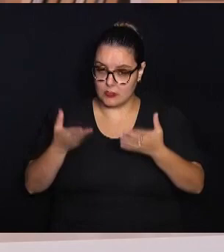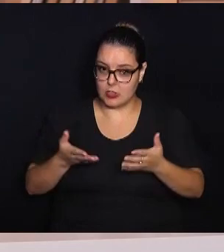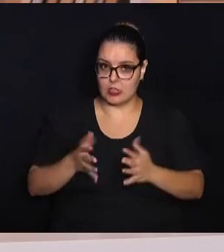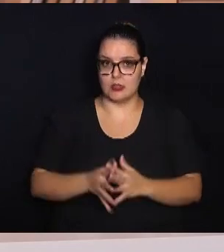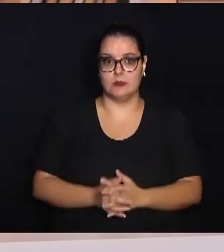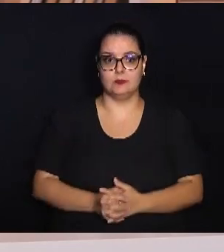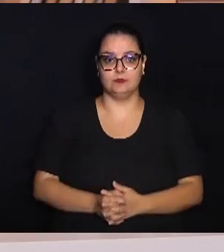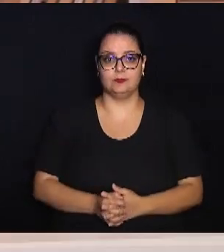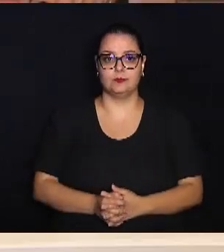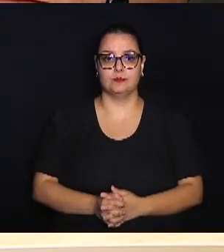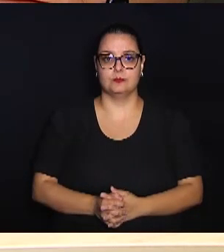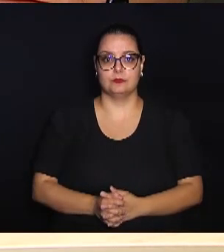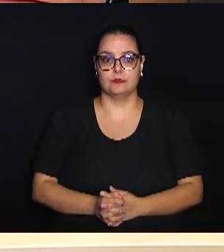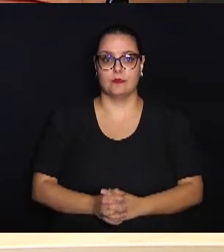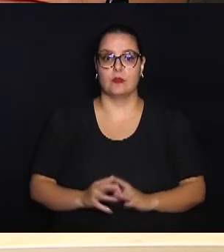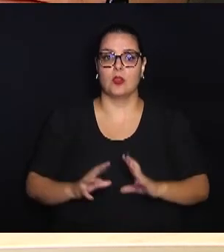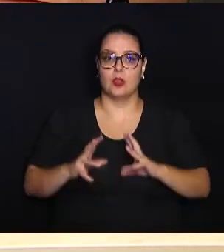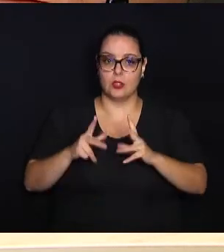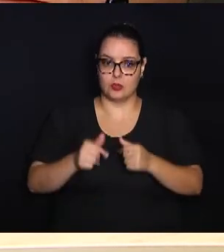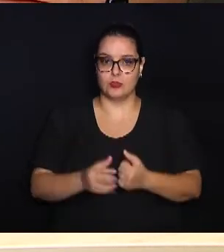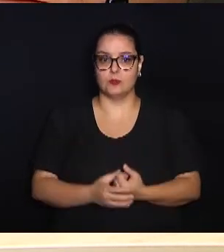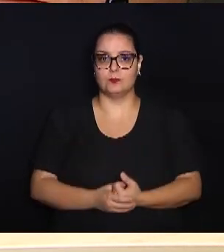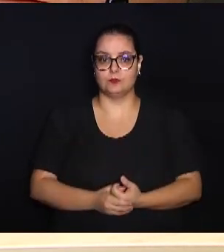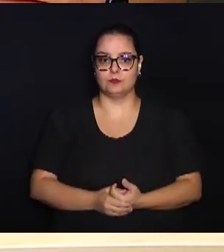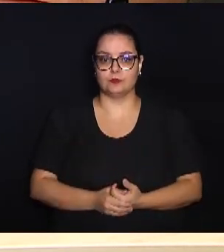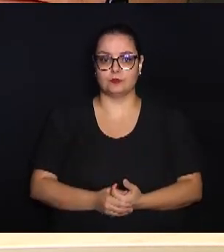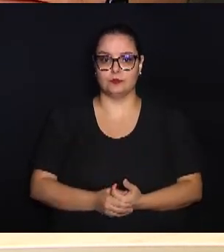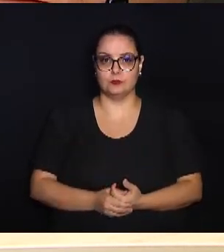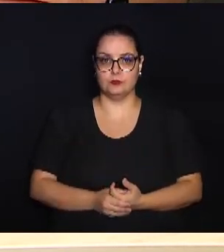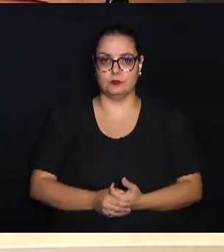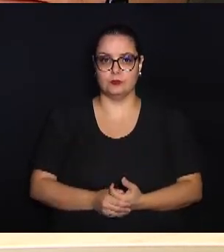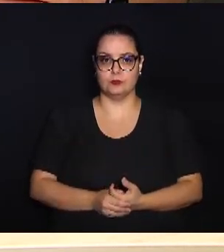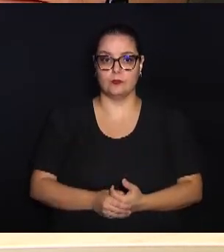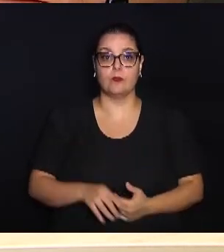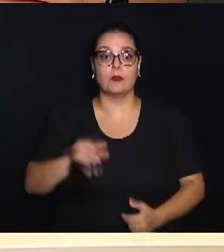observar nisso, né? Observar isso, tudo que você